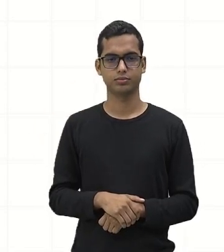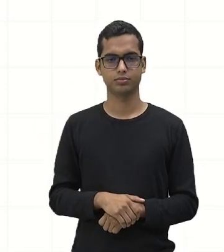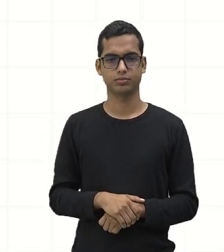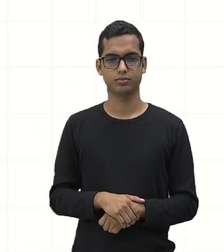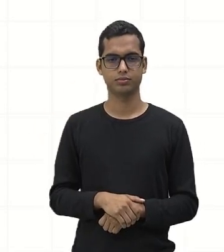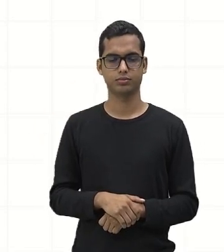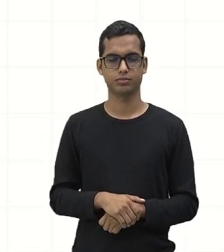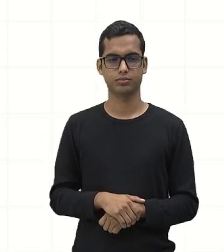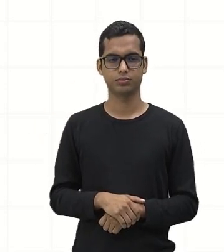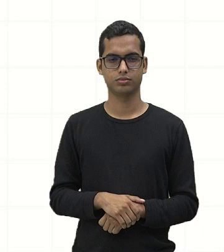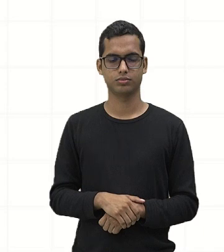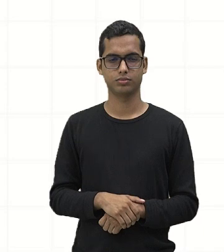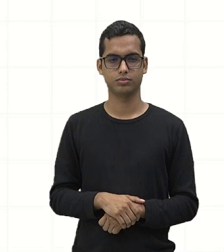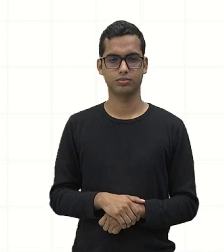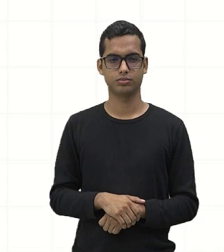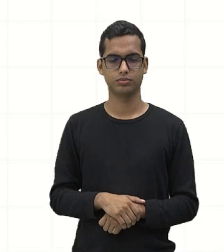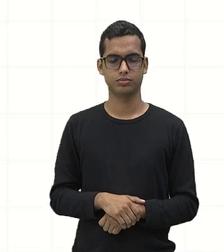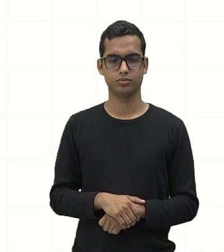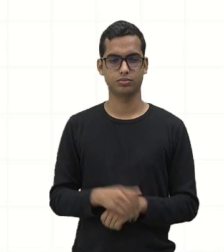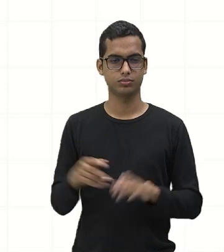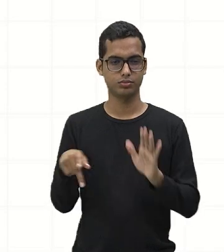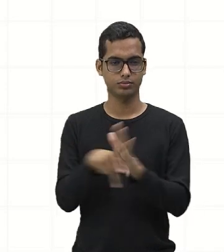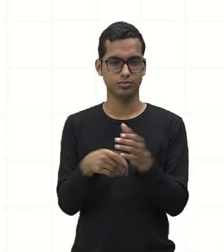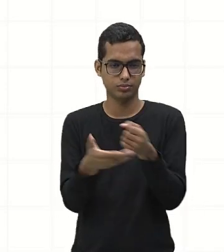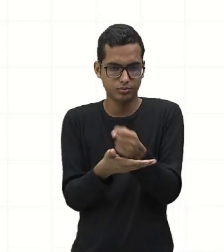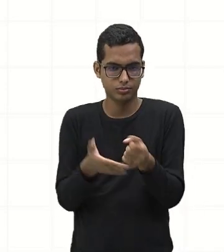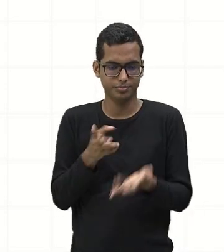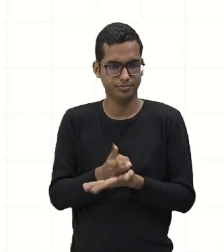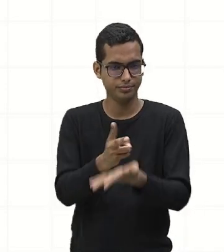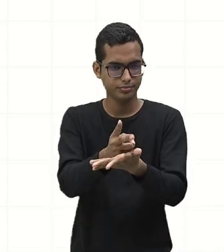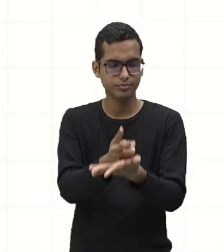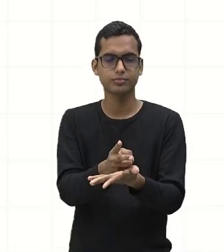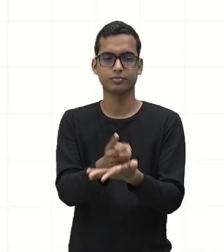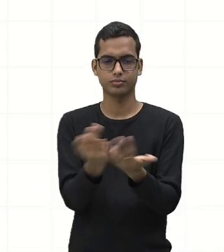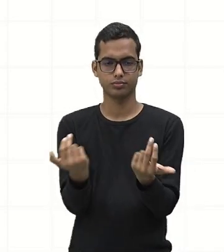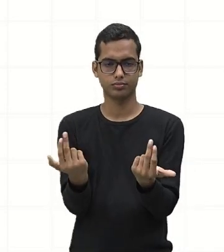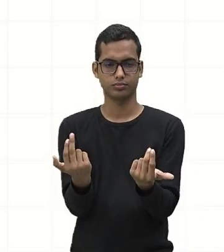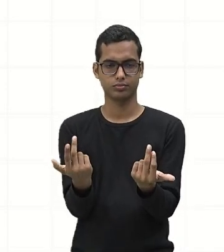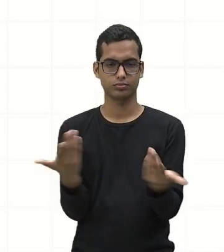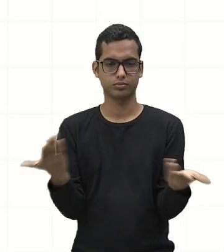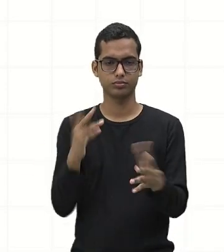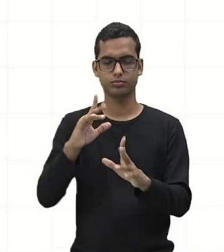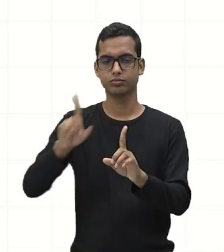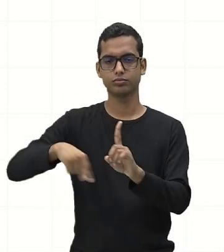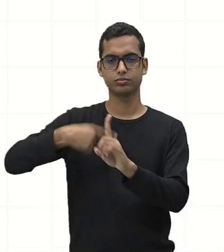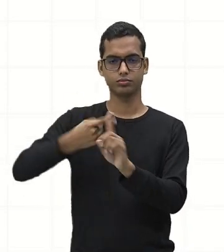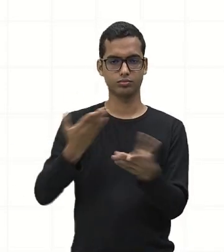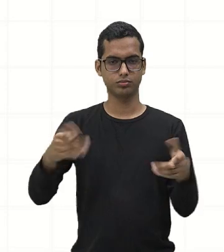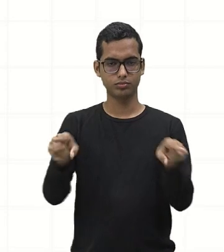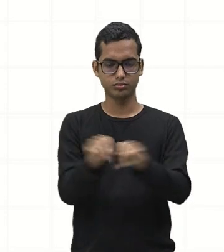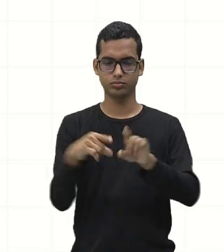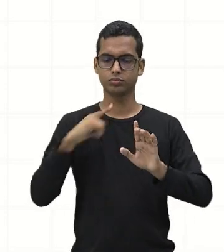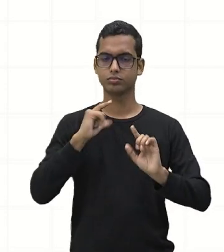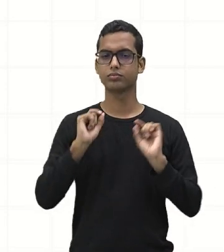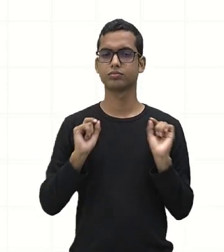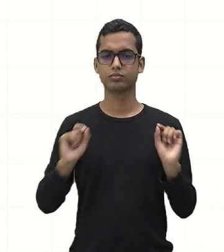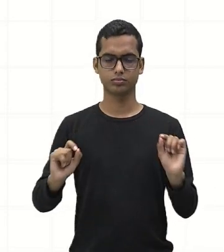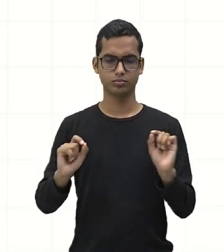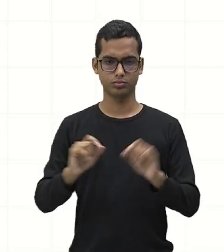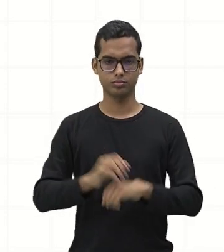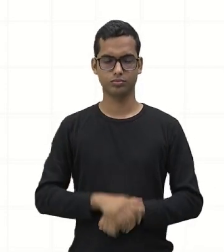base vai ser igual, só que agora, em vez de somarmos, nós iremos subtrair, tá,